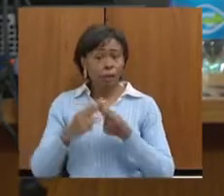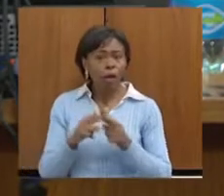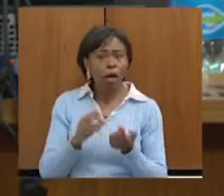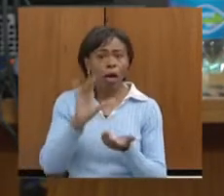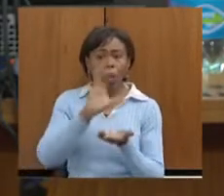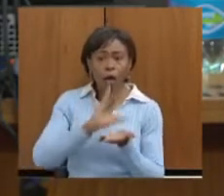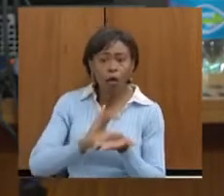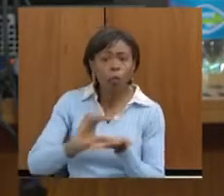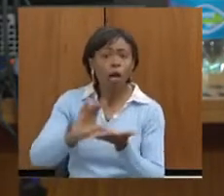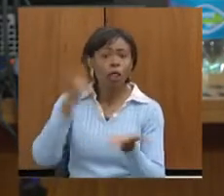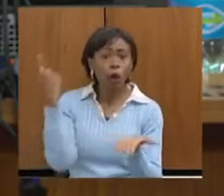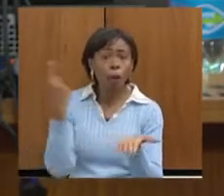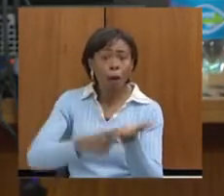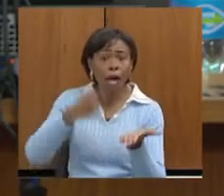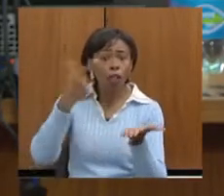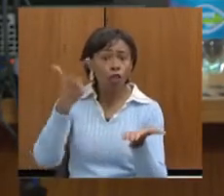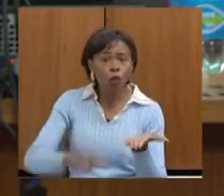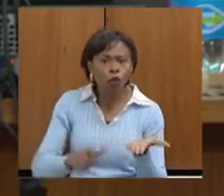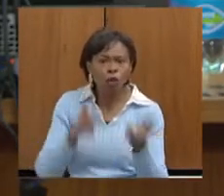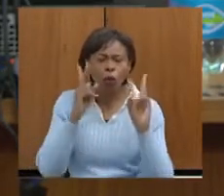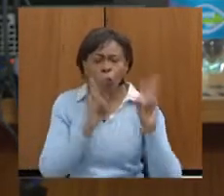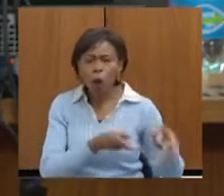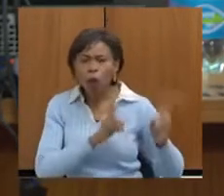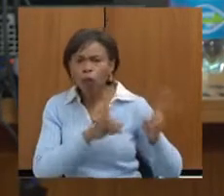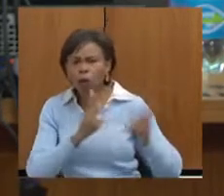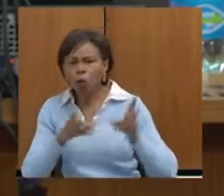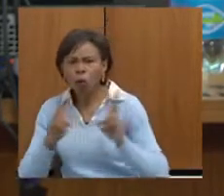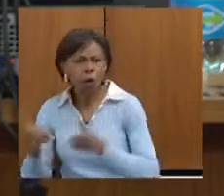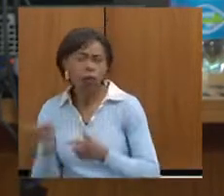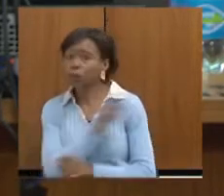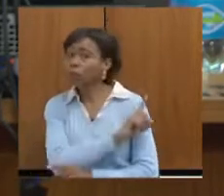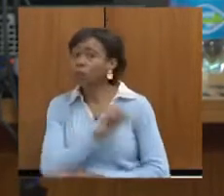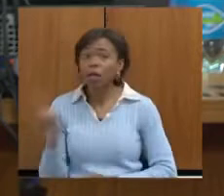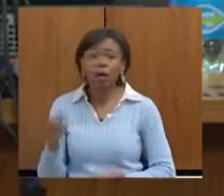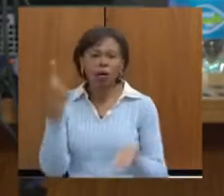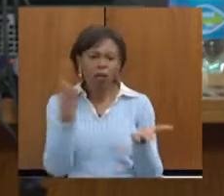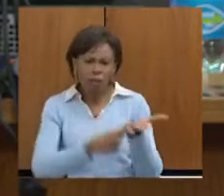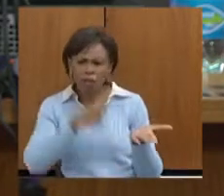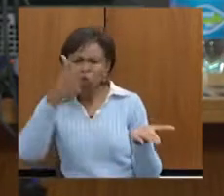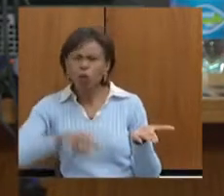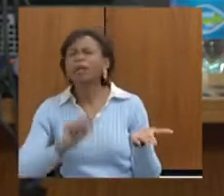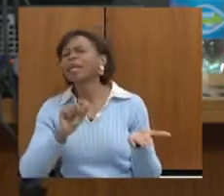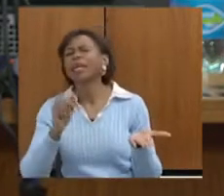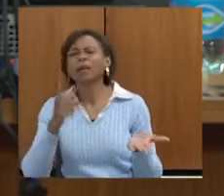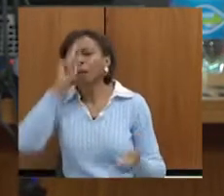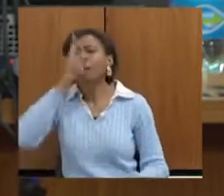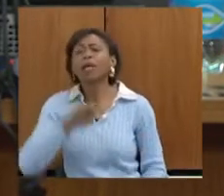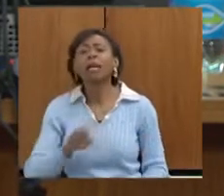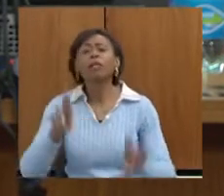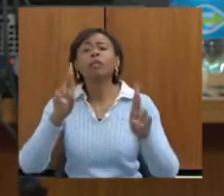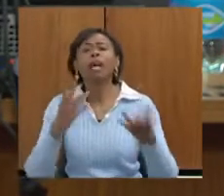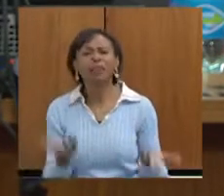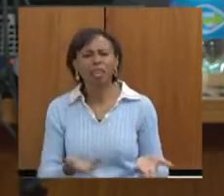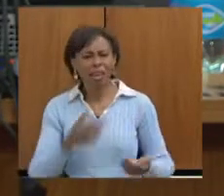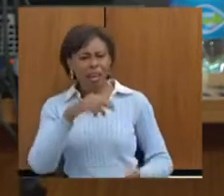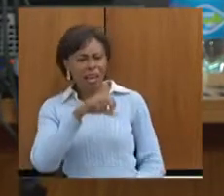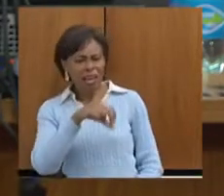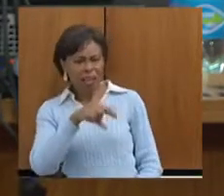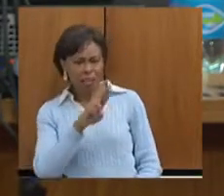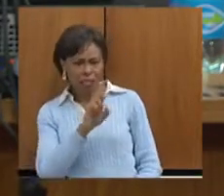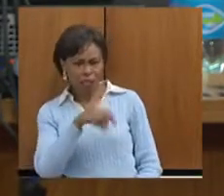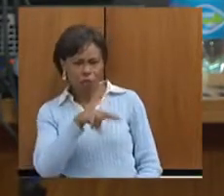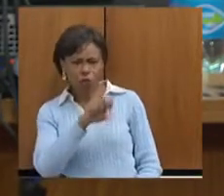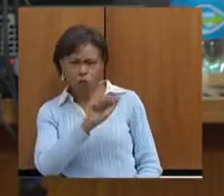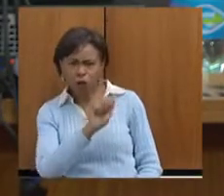repactuação seja tratado do mesmo jeito na repactuação quem vai continuar mandando a fundação renova e repactuação